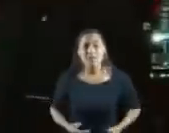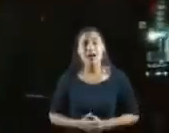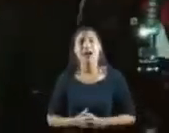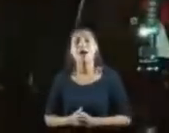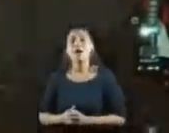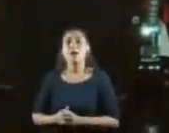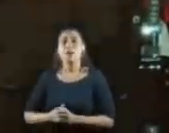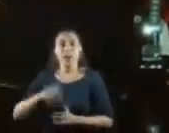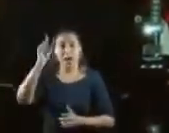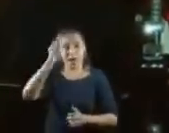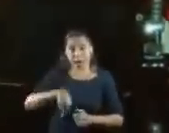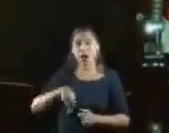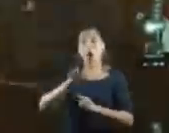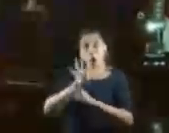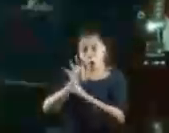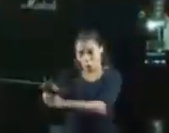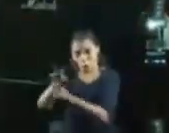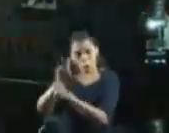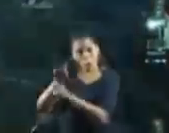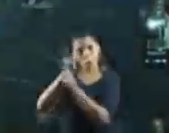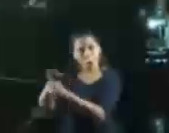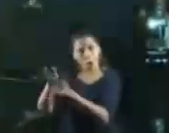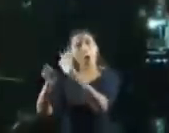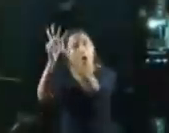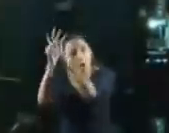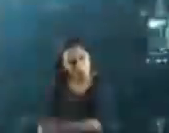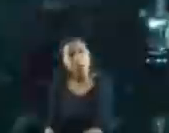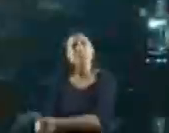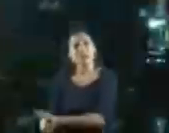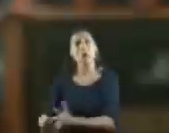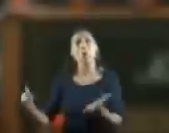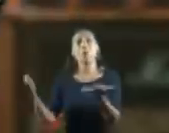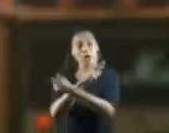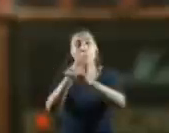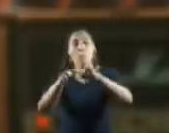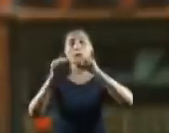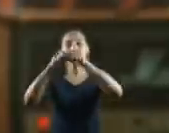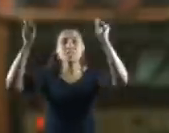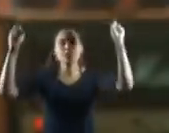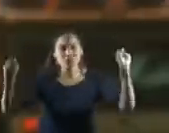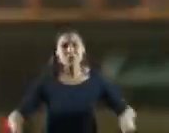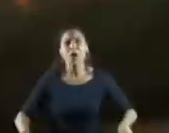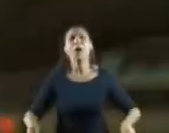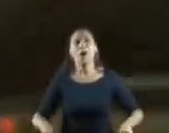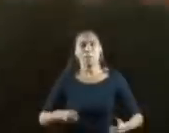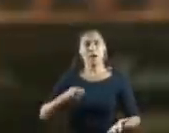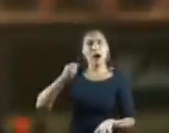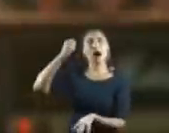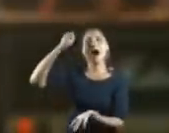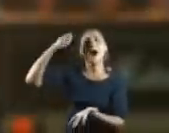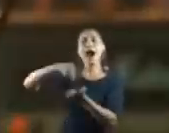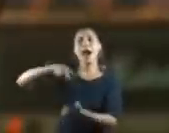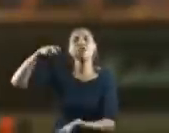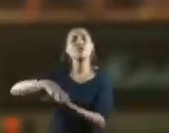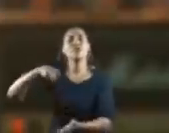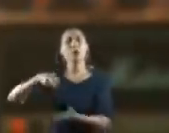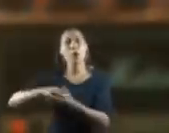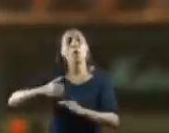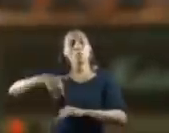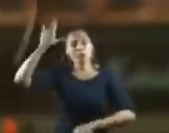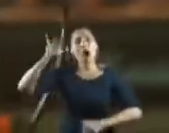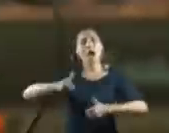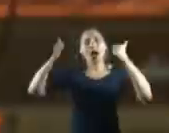Instrumento de opressão que mantém o sistema. Que castigo mais generoso com